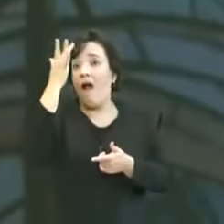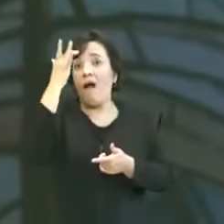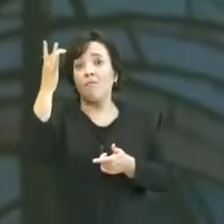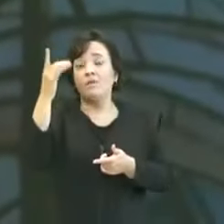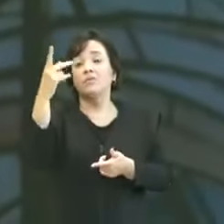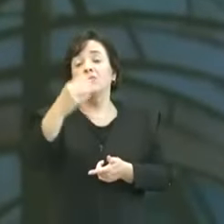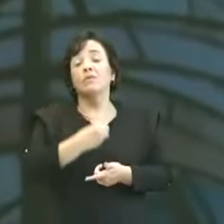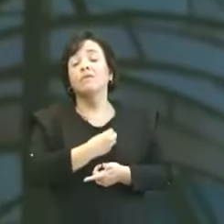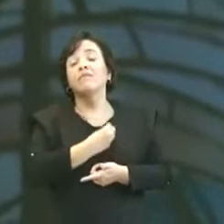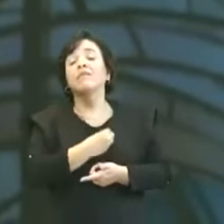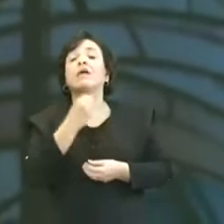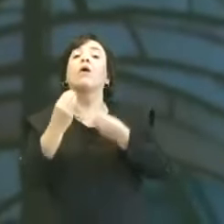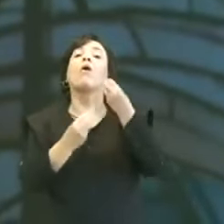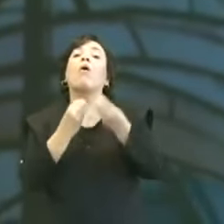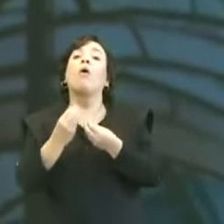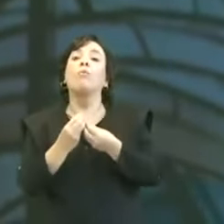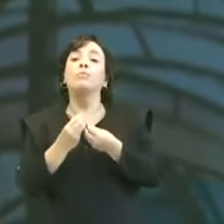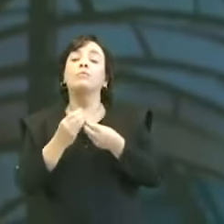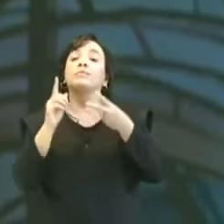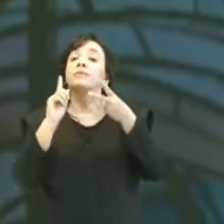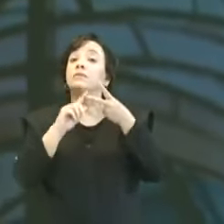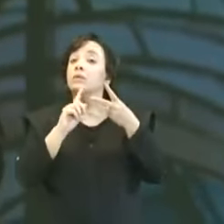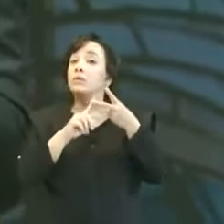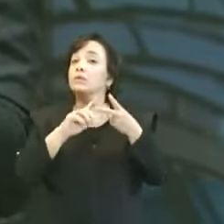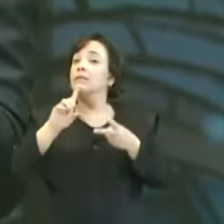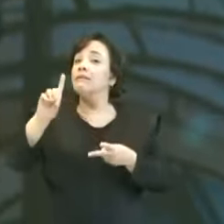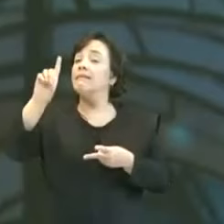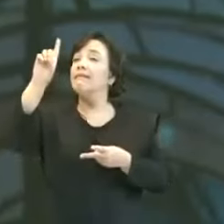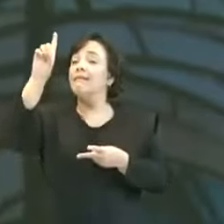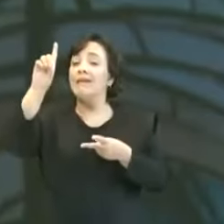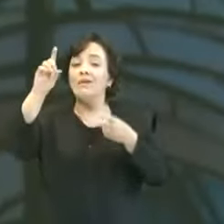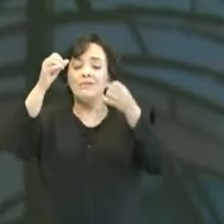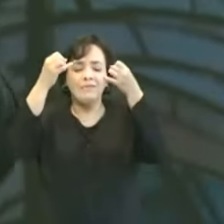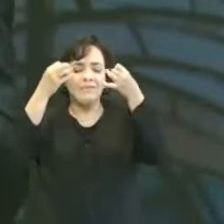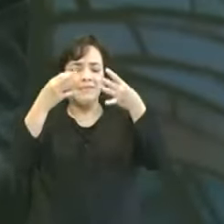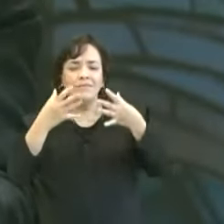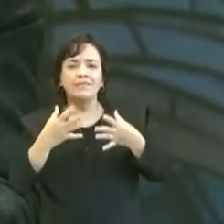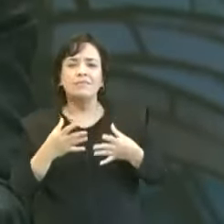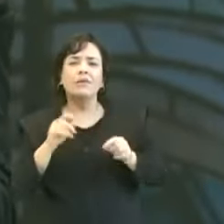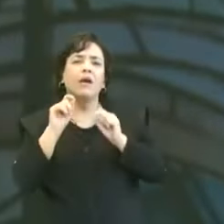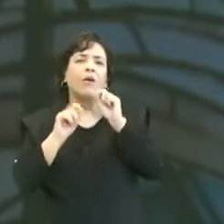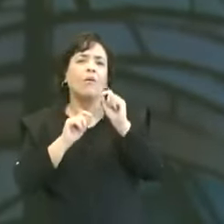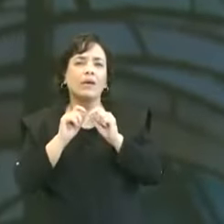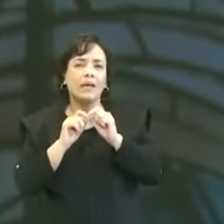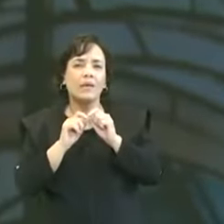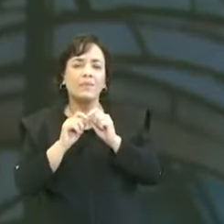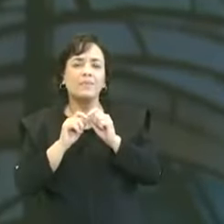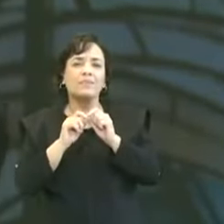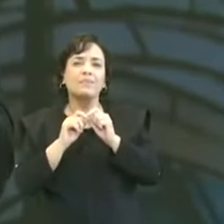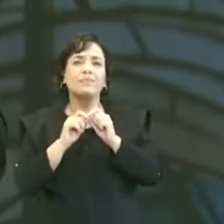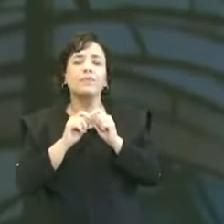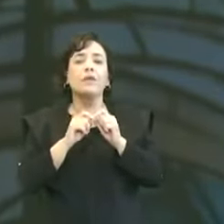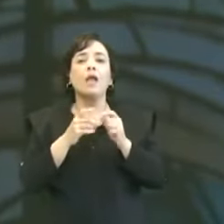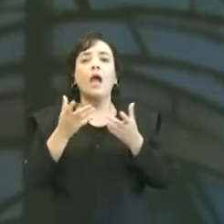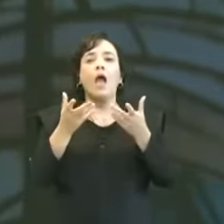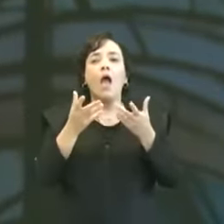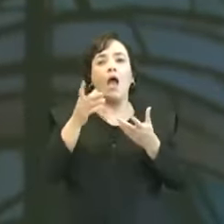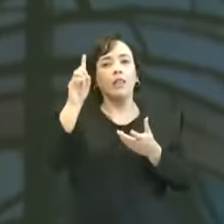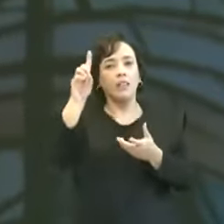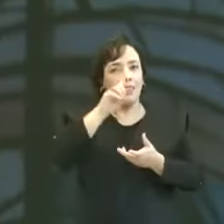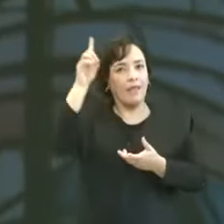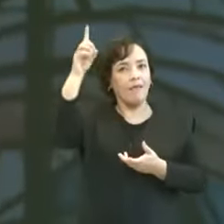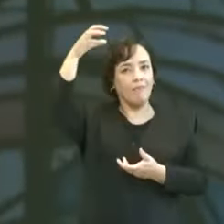ele fala de uma coisa, de um propósito, mas ele fala nessa oração sobre um lugar. Que eu possa morar na